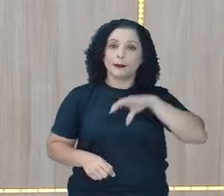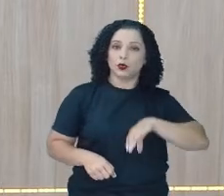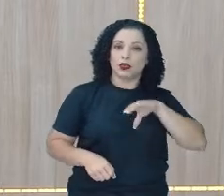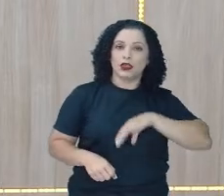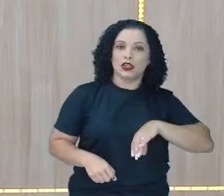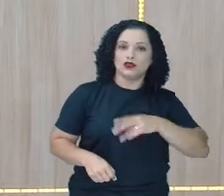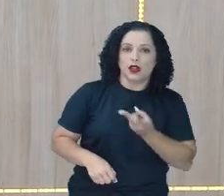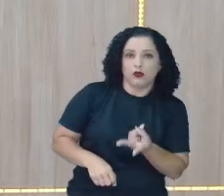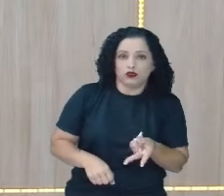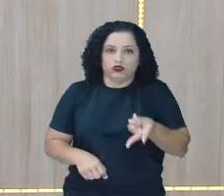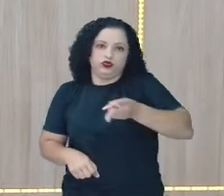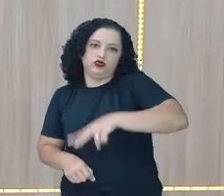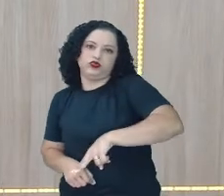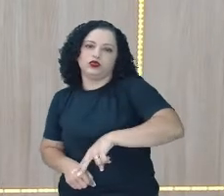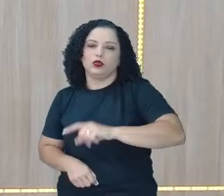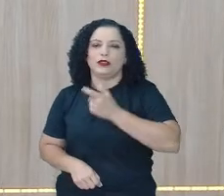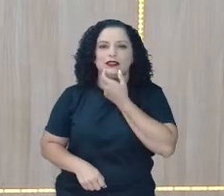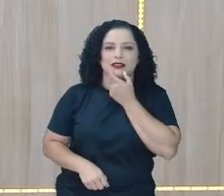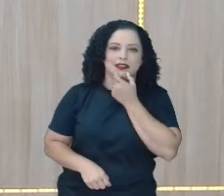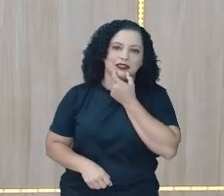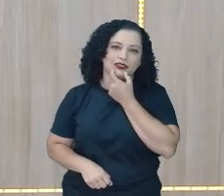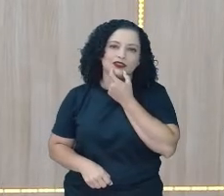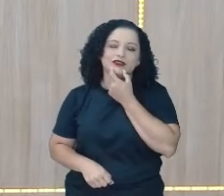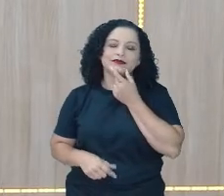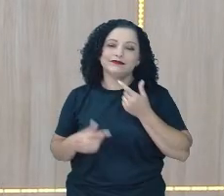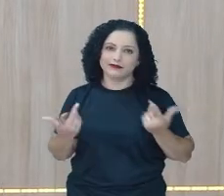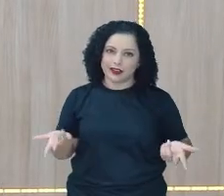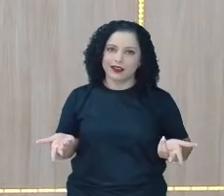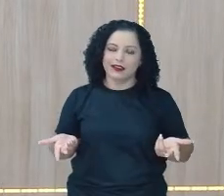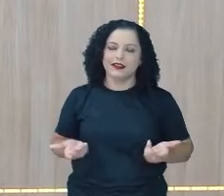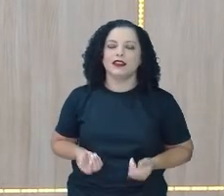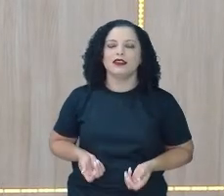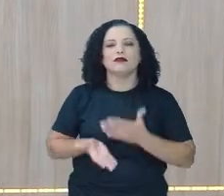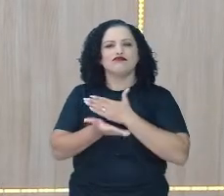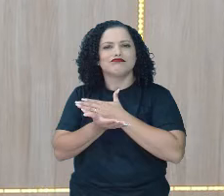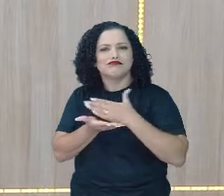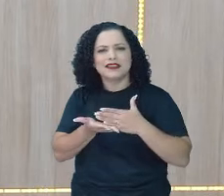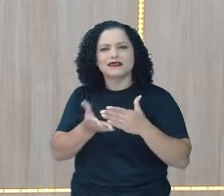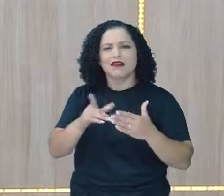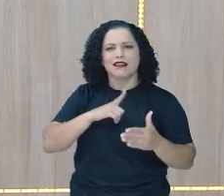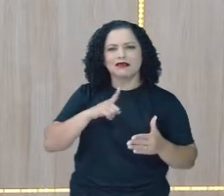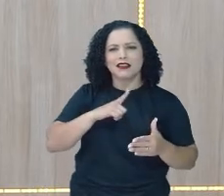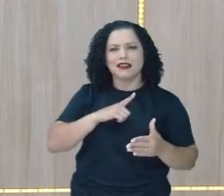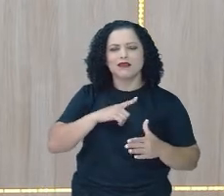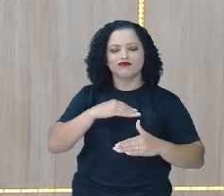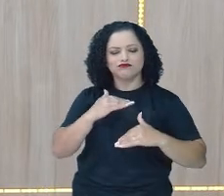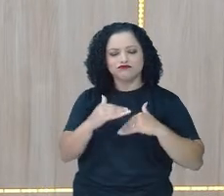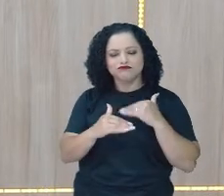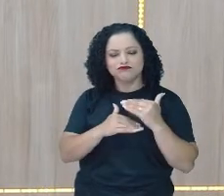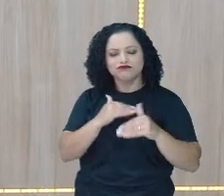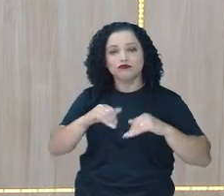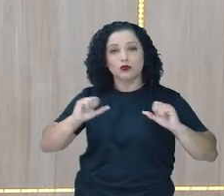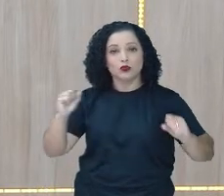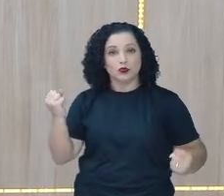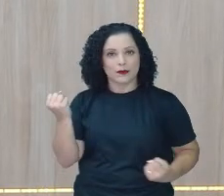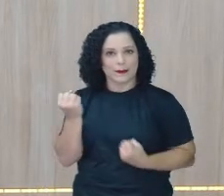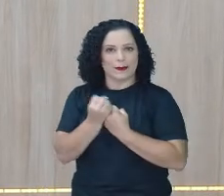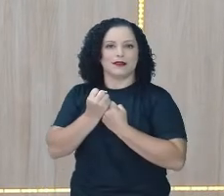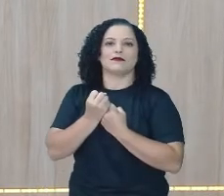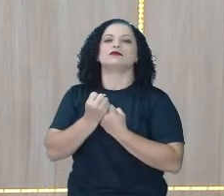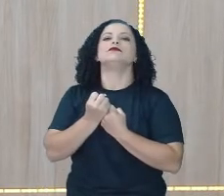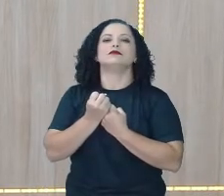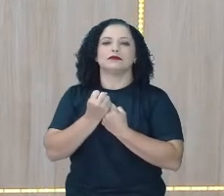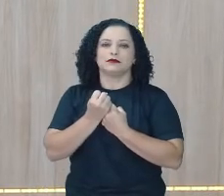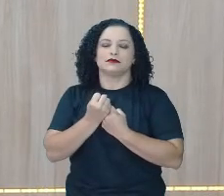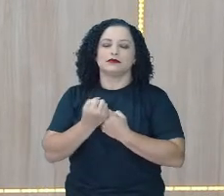consiga transmitir com naturalidade em inglês e a partir daí você construir uma base de apoio nesse seu